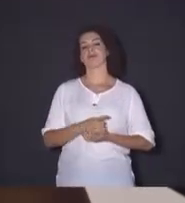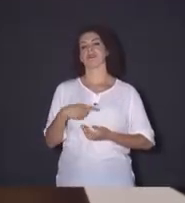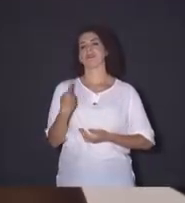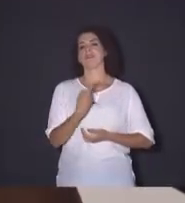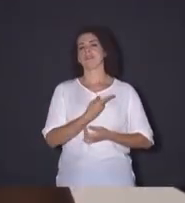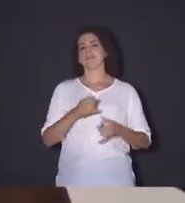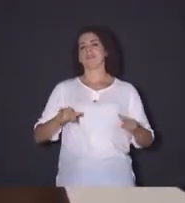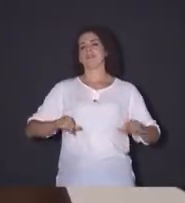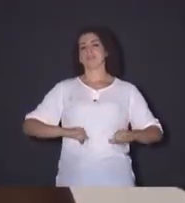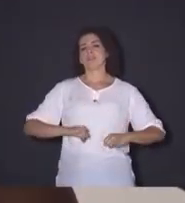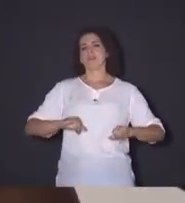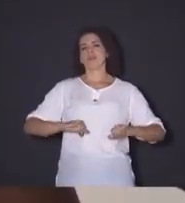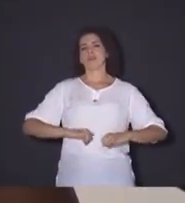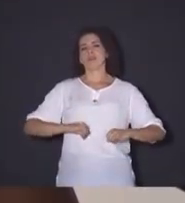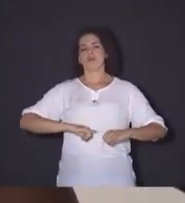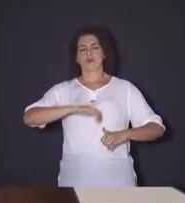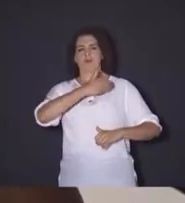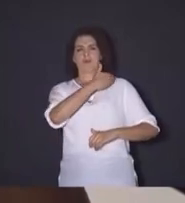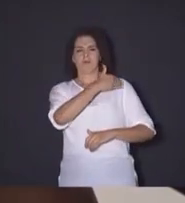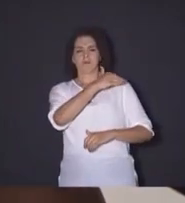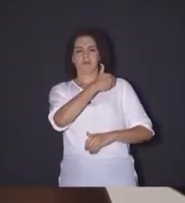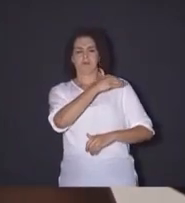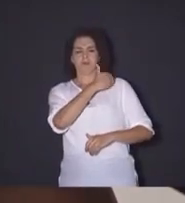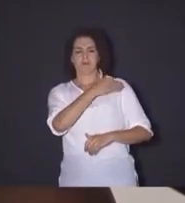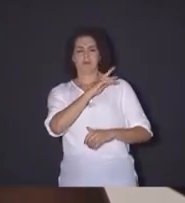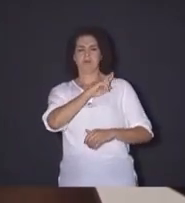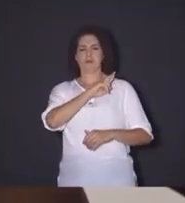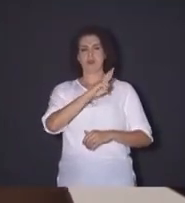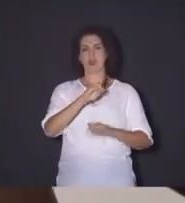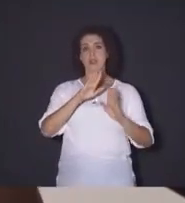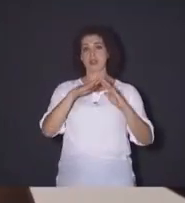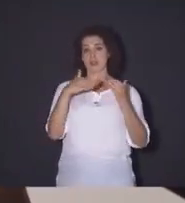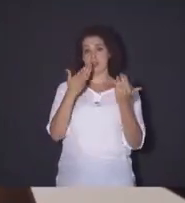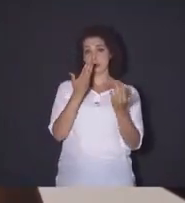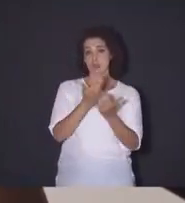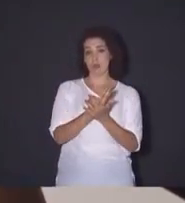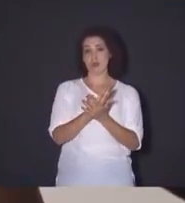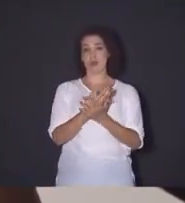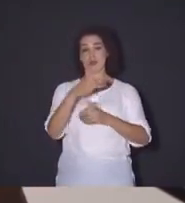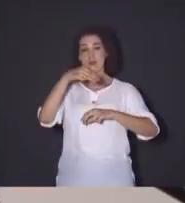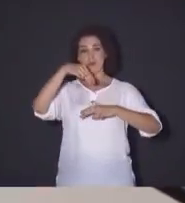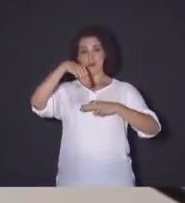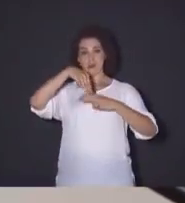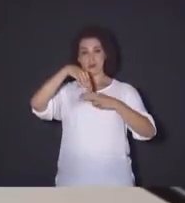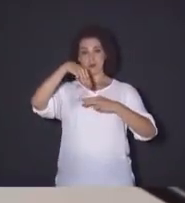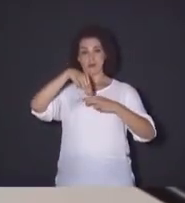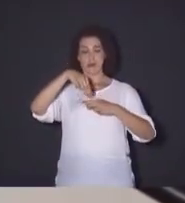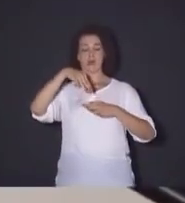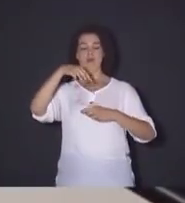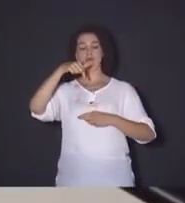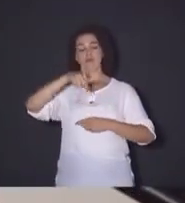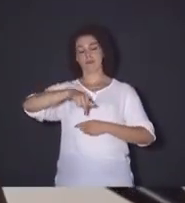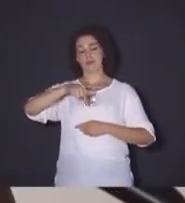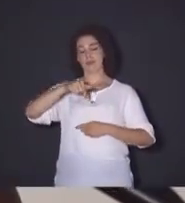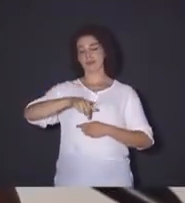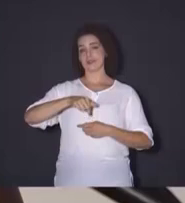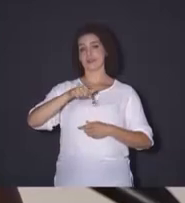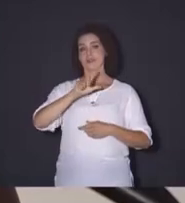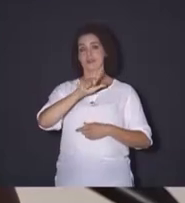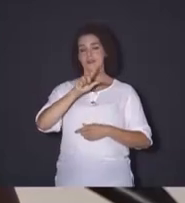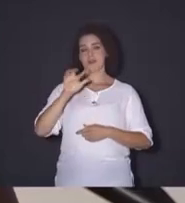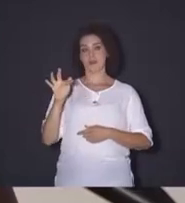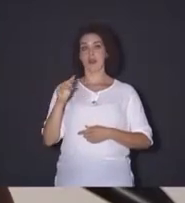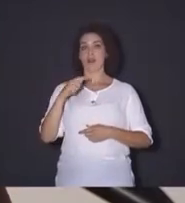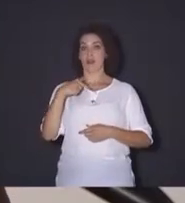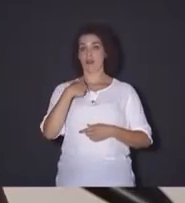é intolerância nas redes das escolas municipais de lauro de freitas é também o momento em algum momento e eu